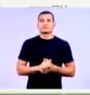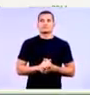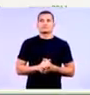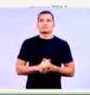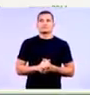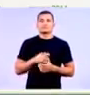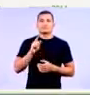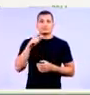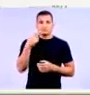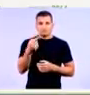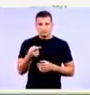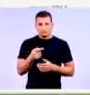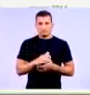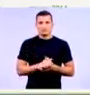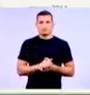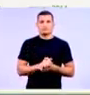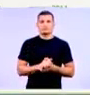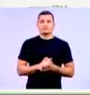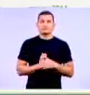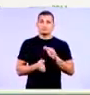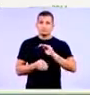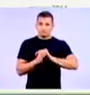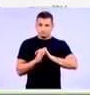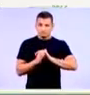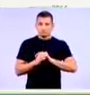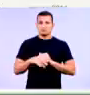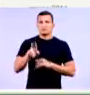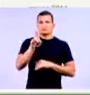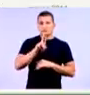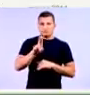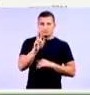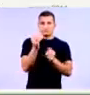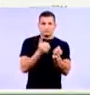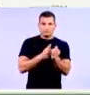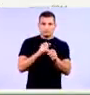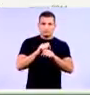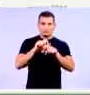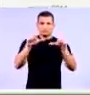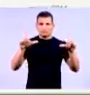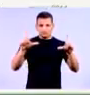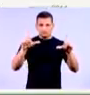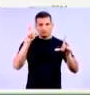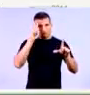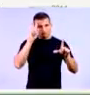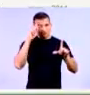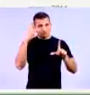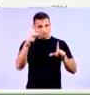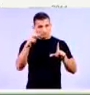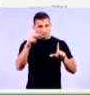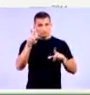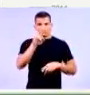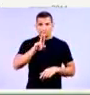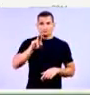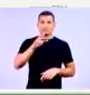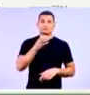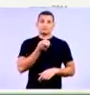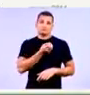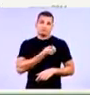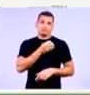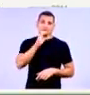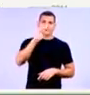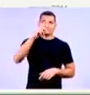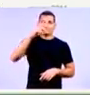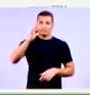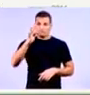Depois, logar no sistema com seu usuário e sua senha, lembrando que seu usuário é o número do seu CPF